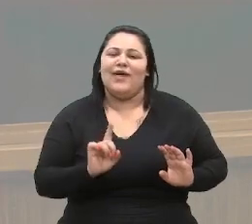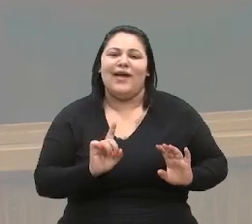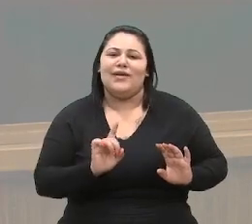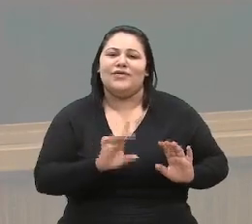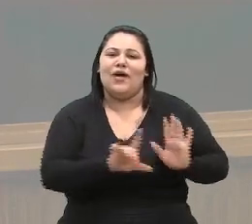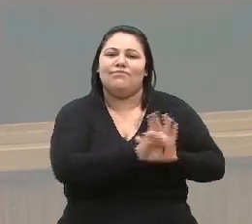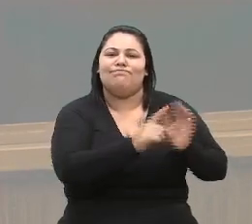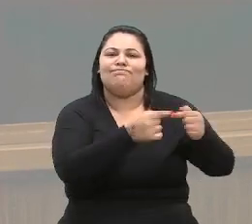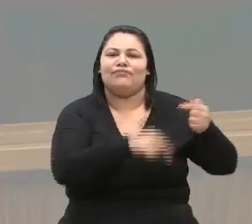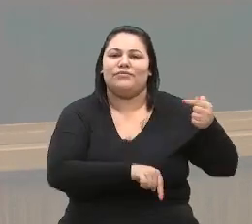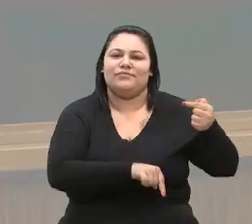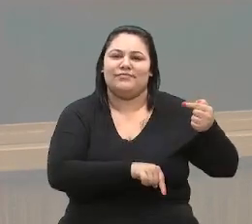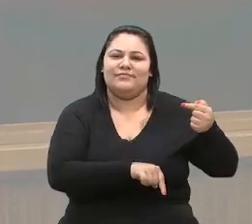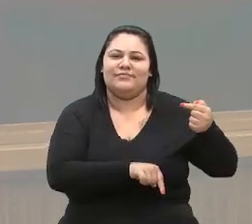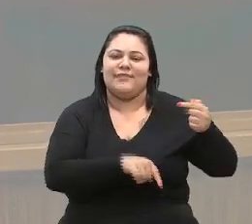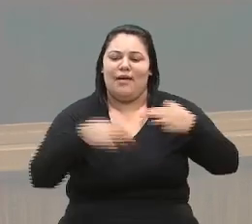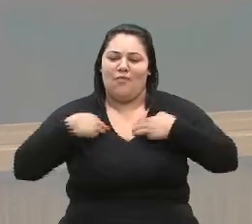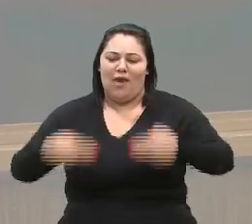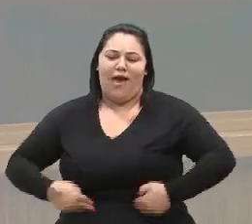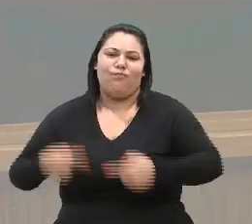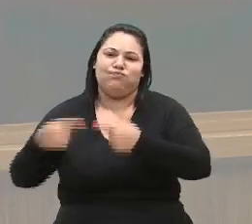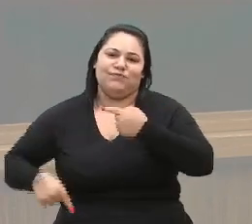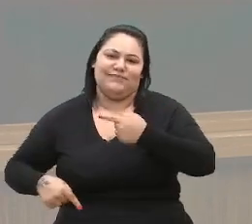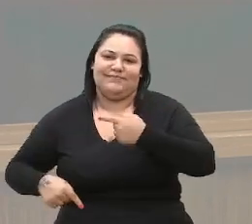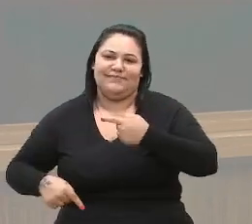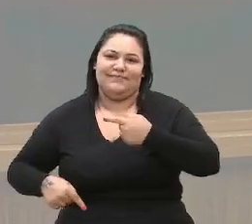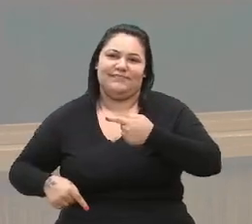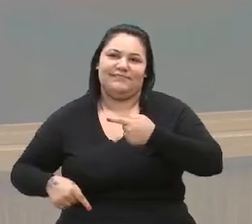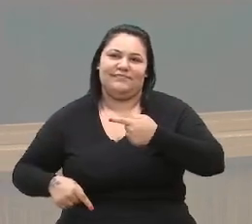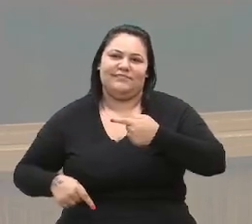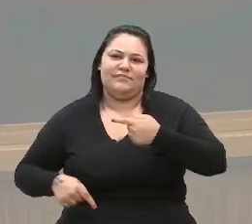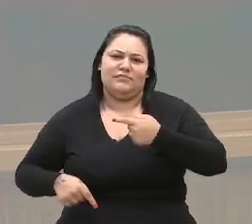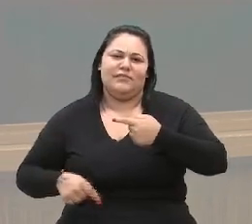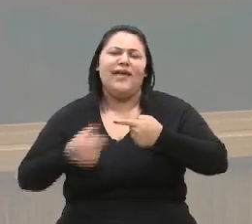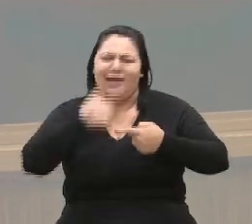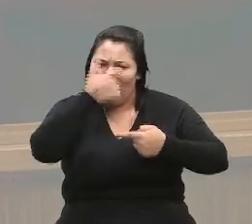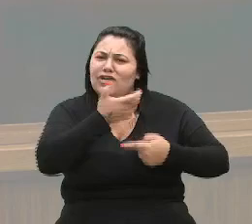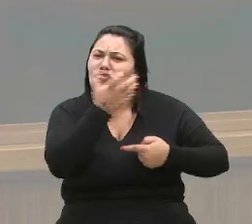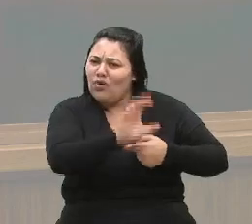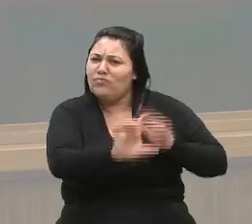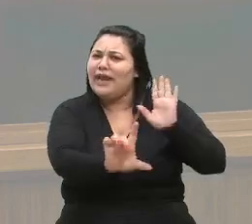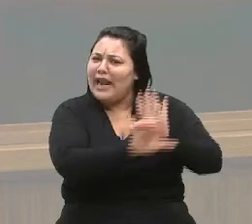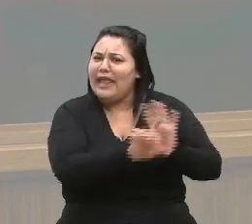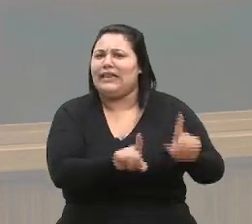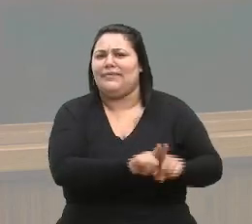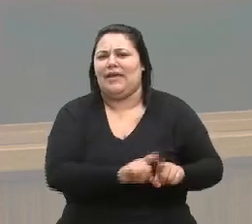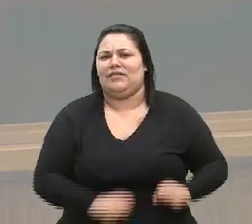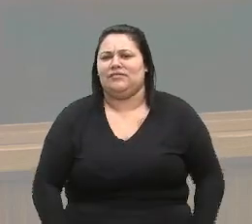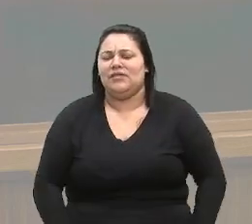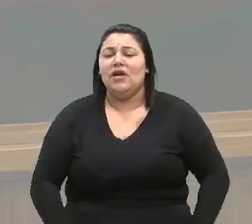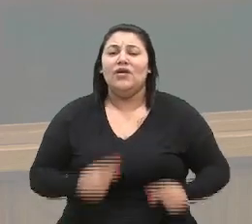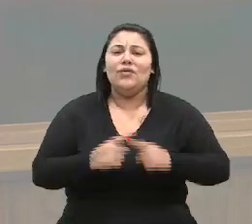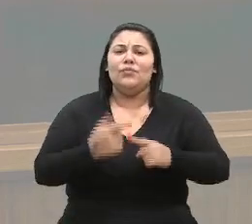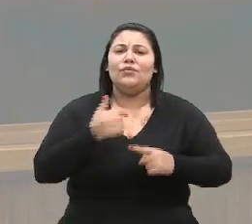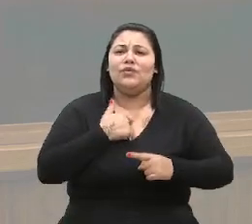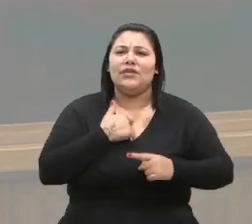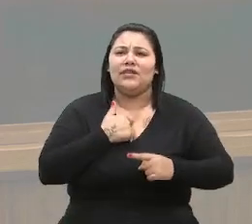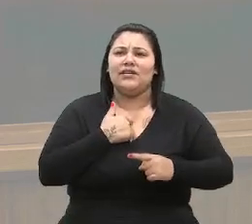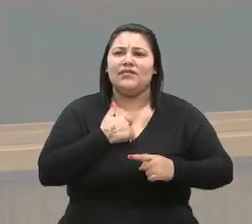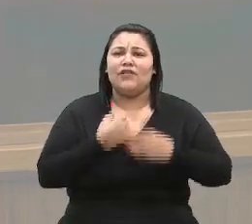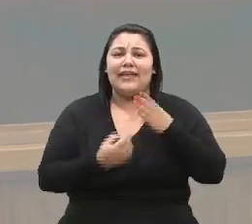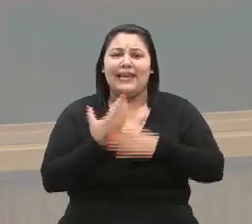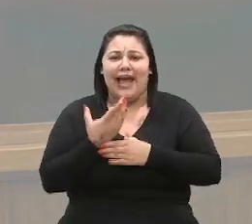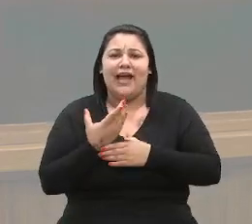Não é só imoral, ele é ilegal também. Porque foi através de decretos, de